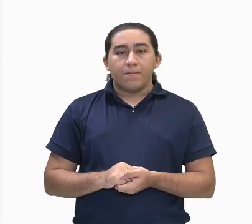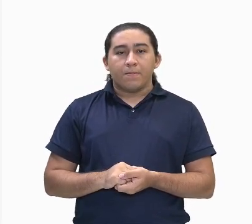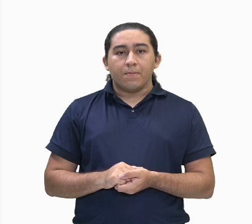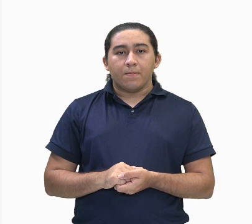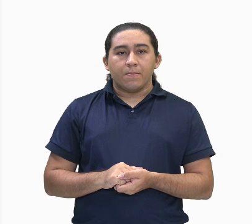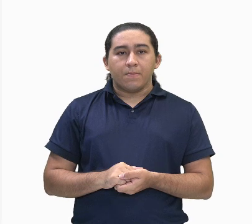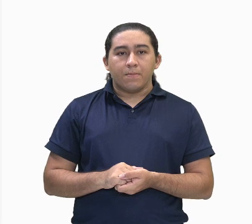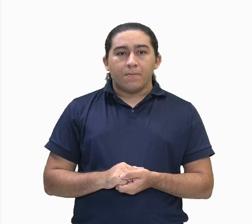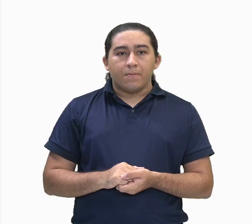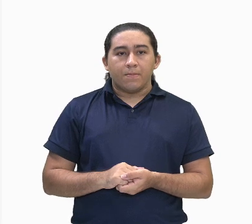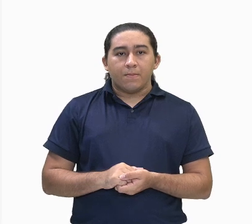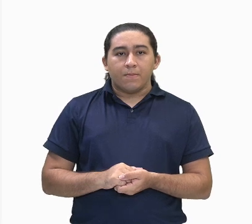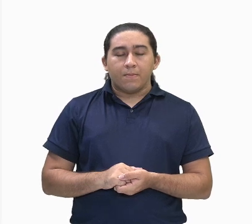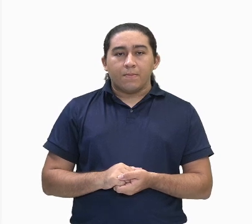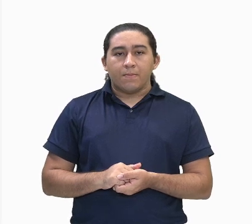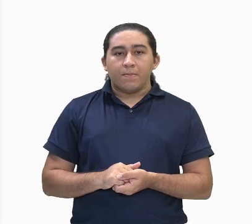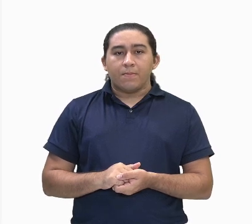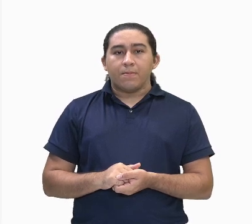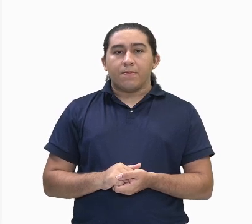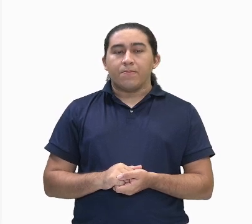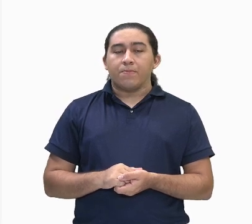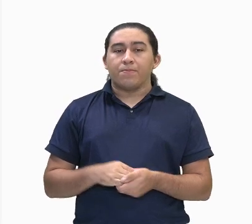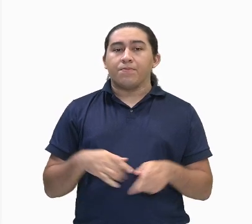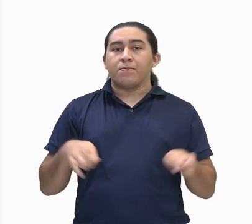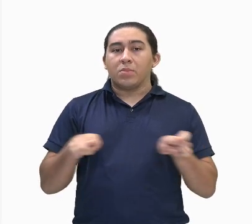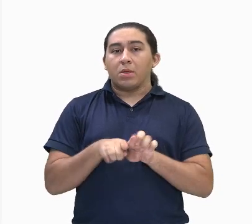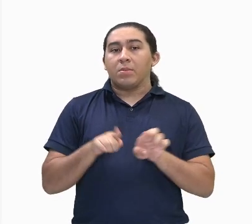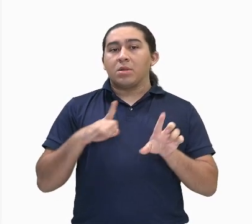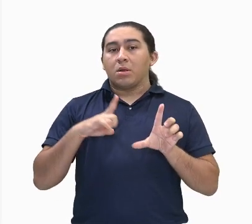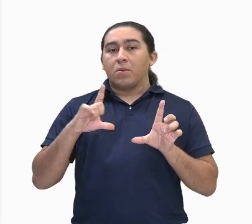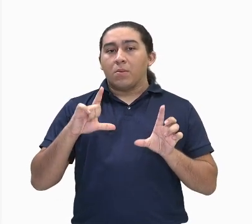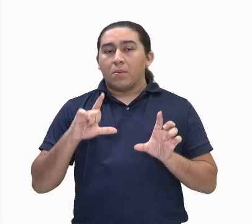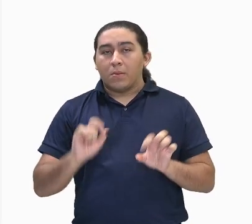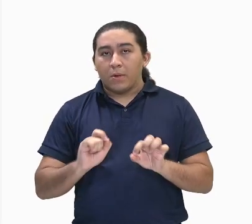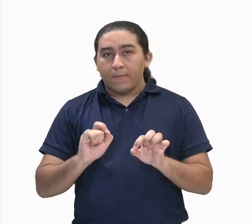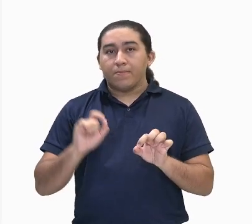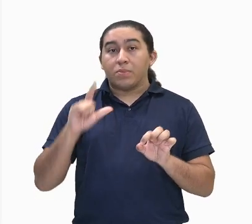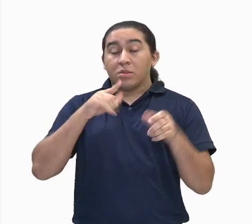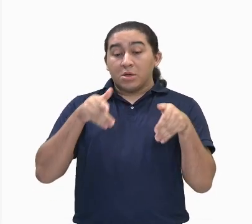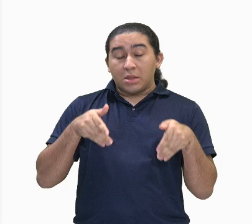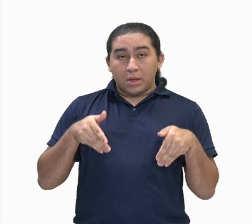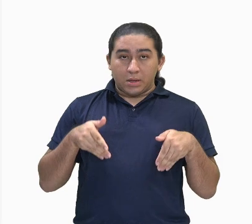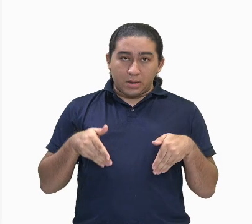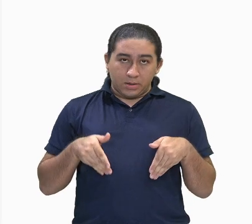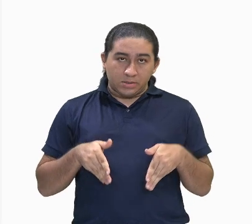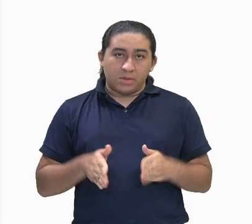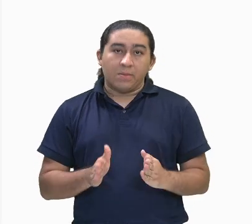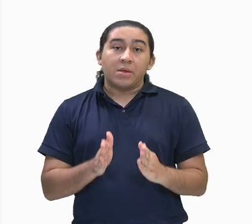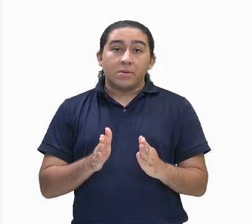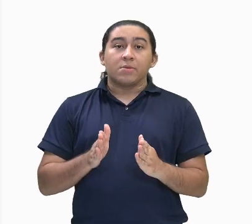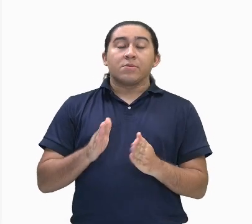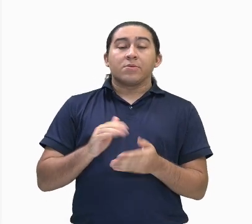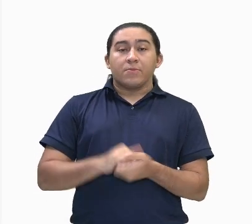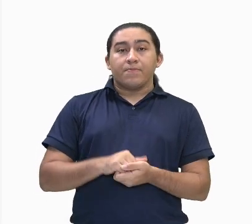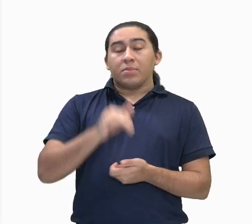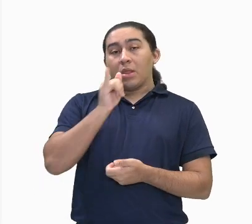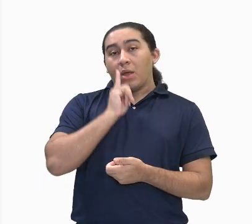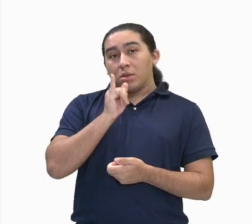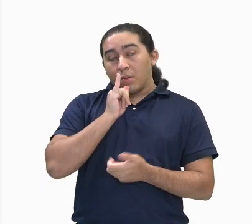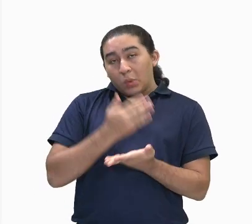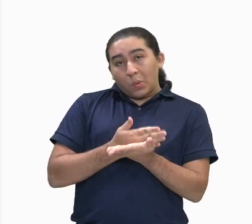lugar as celebrações de nascimento, que são ritos de acolhimento, como